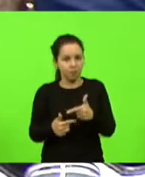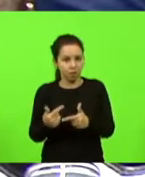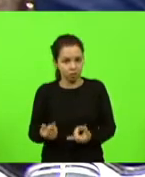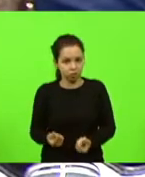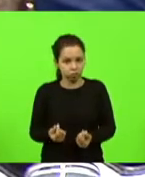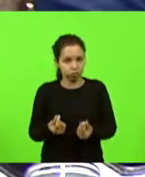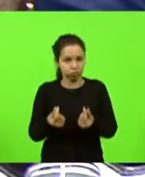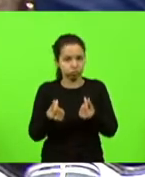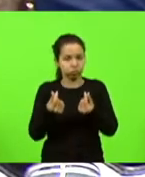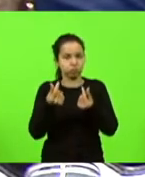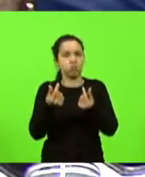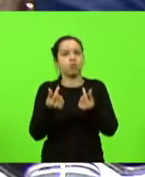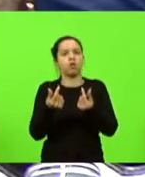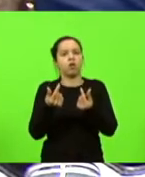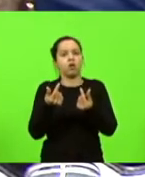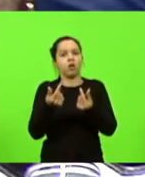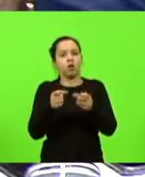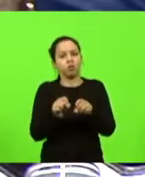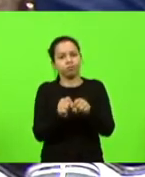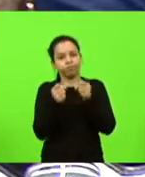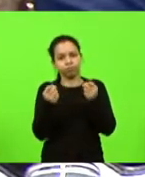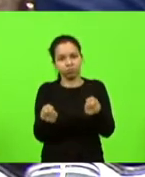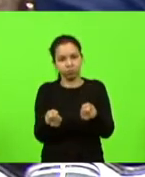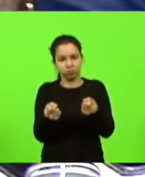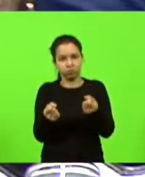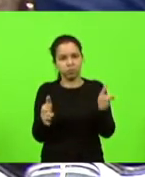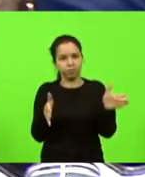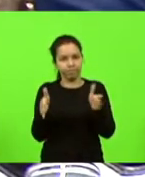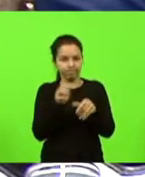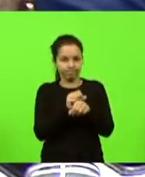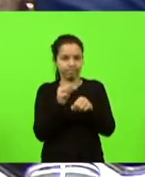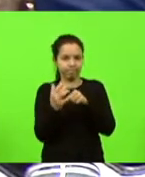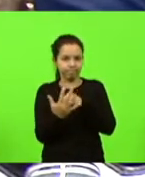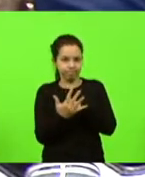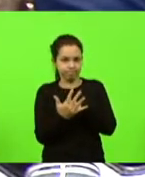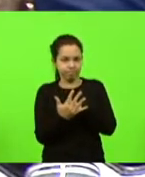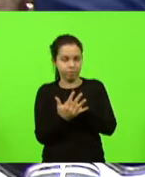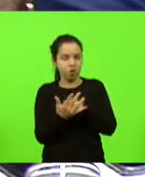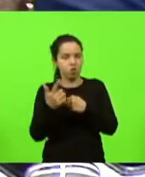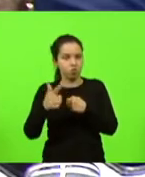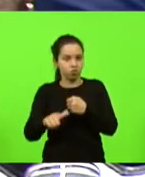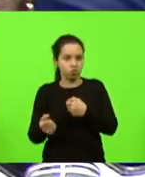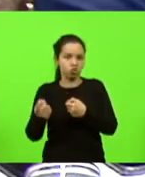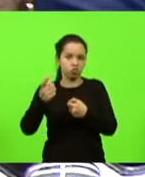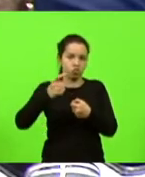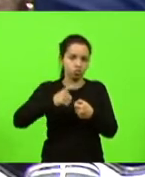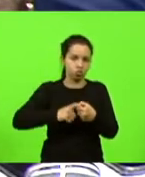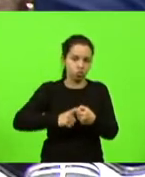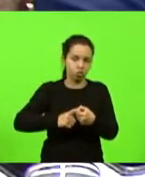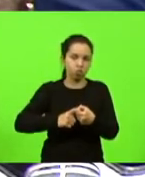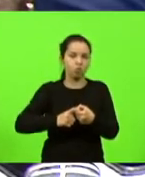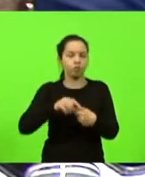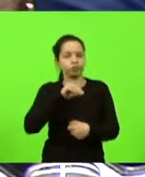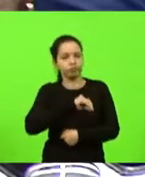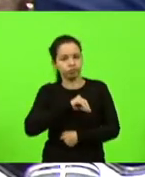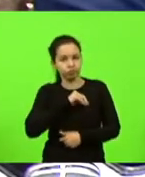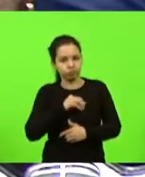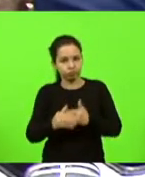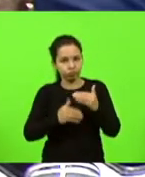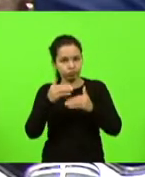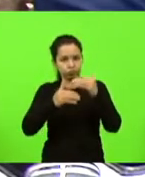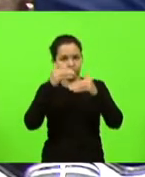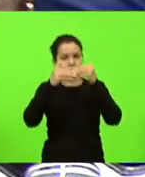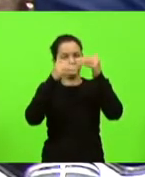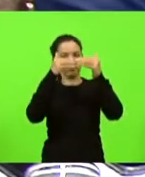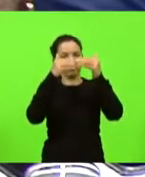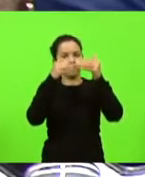destruída durante a pandemia e possam voltar a prosperar. E é que essa casa possa ajudar nesse caminho,